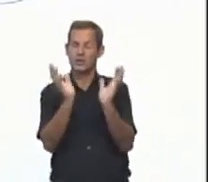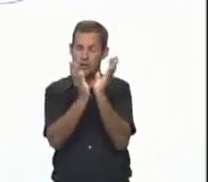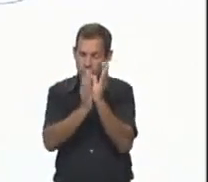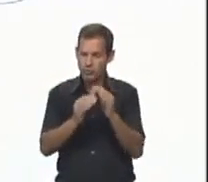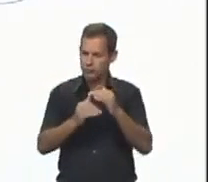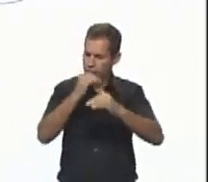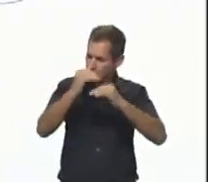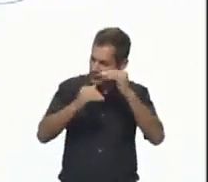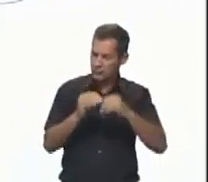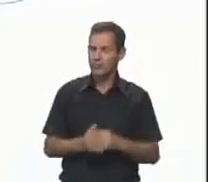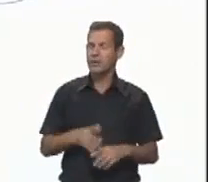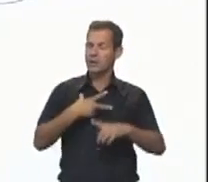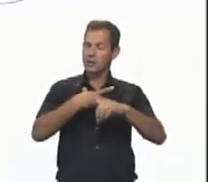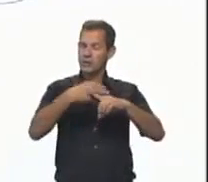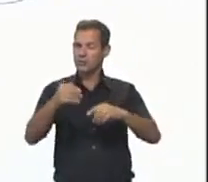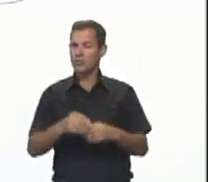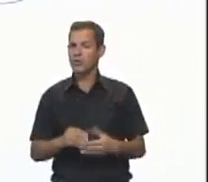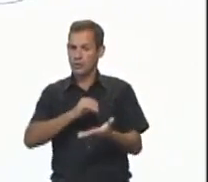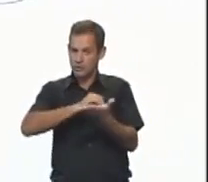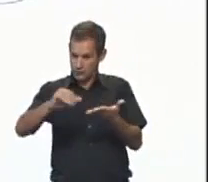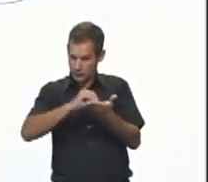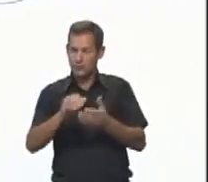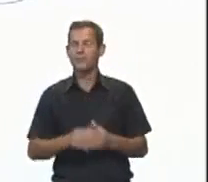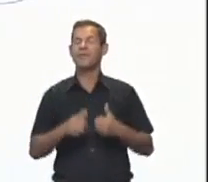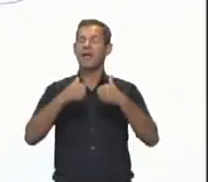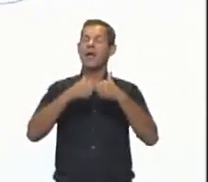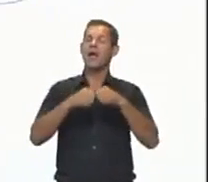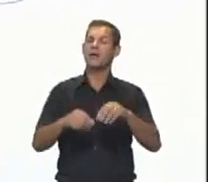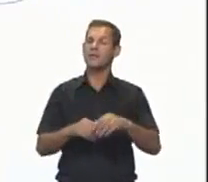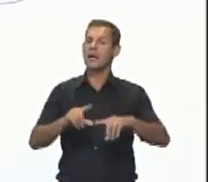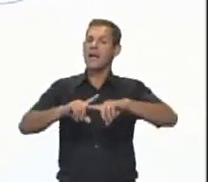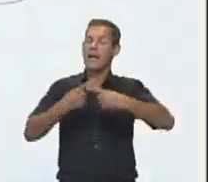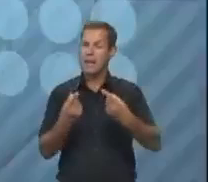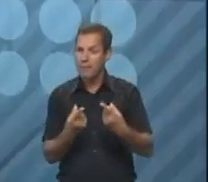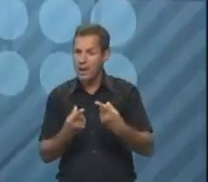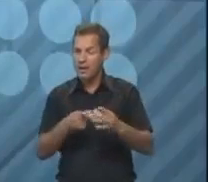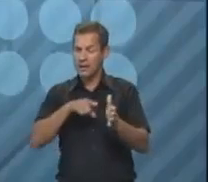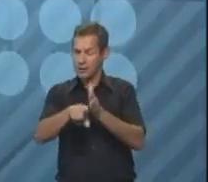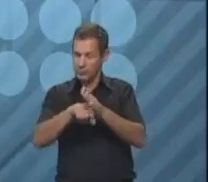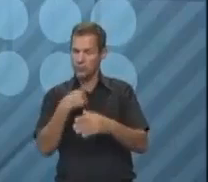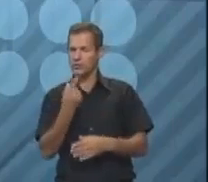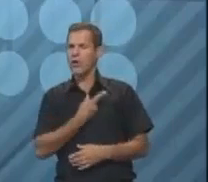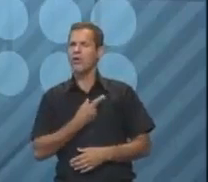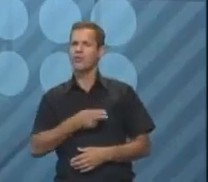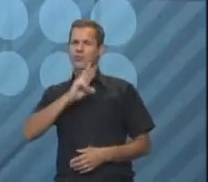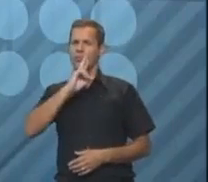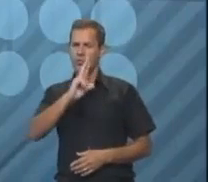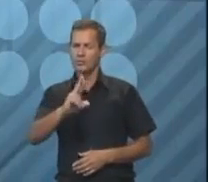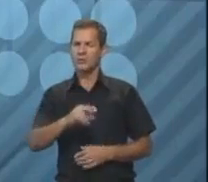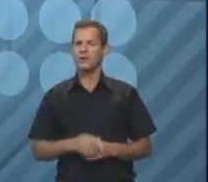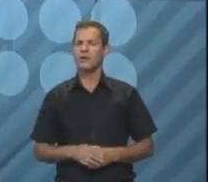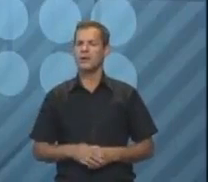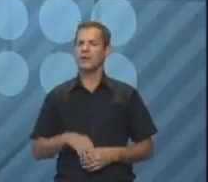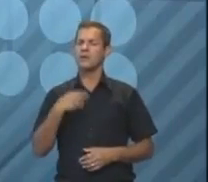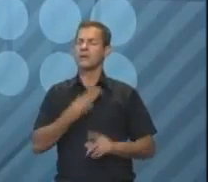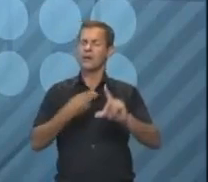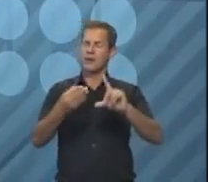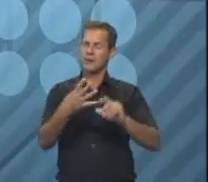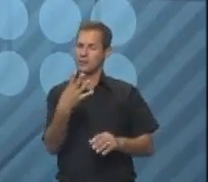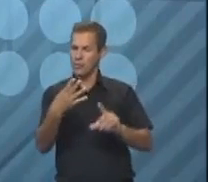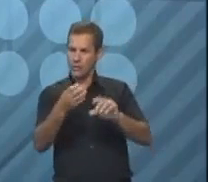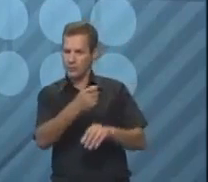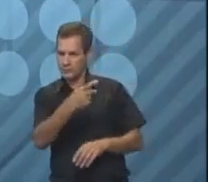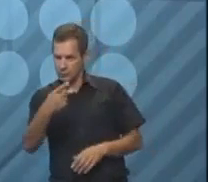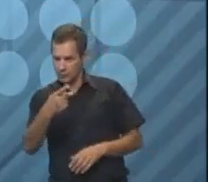um sucesso dentro do escritório? Então, essas e mais algumas outras perguntas nós iremos responder ao longo das nossas